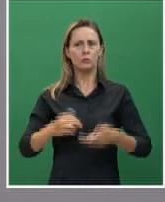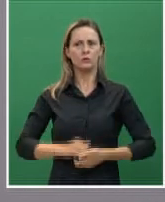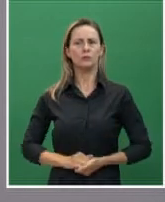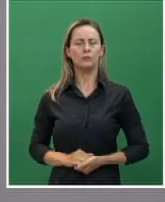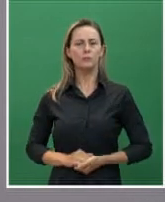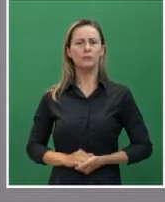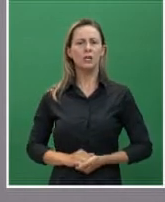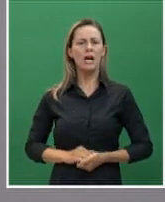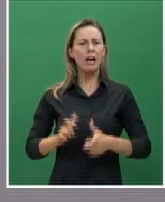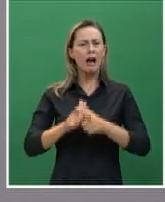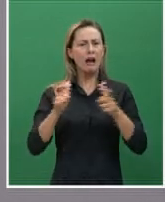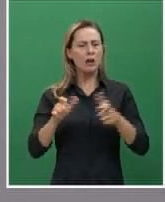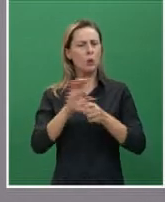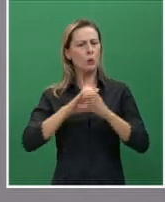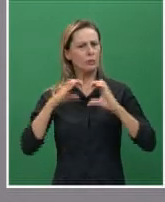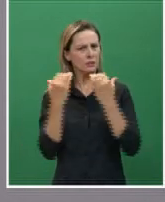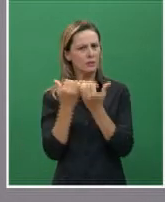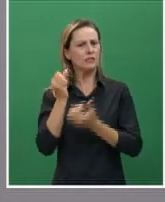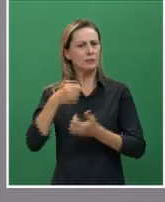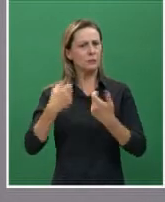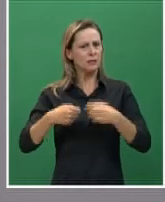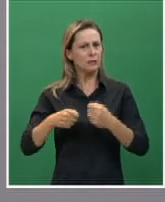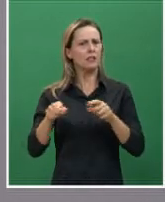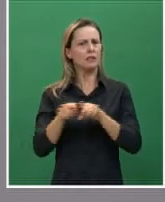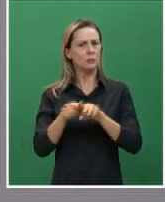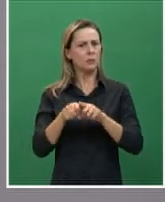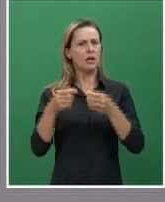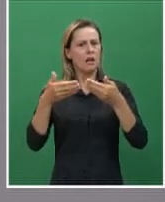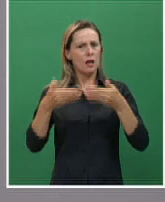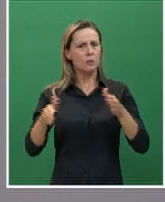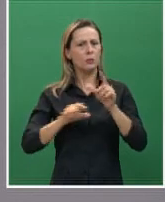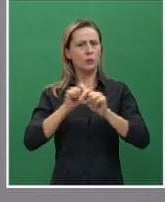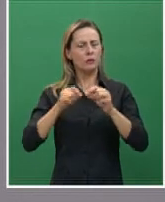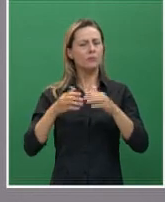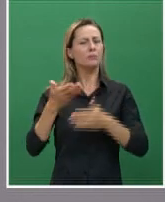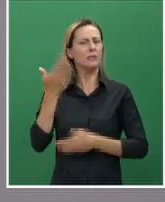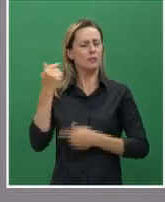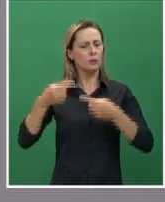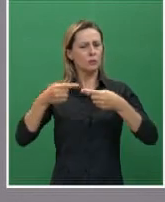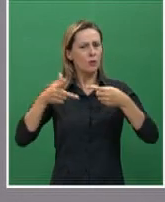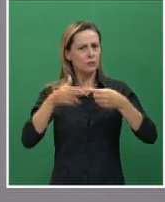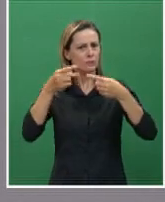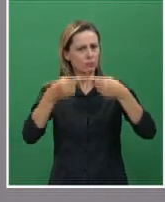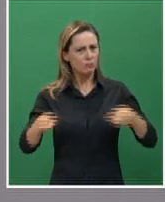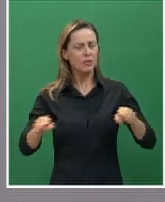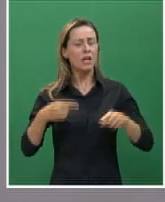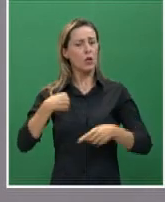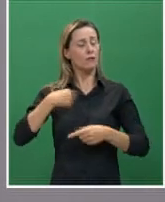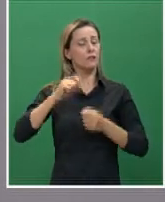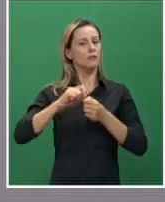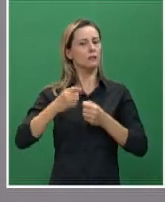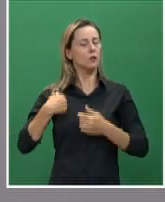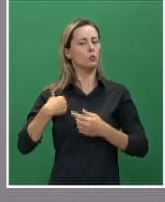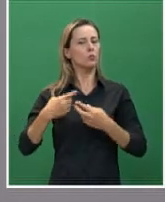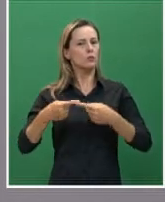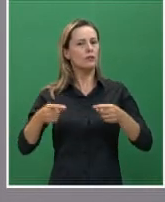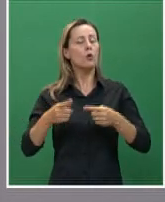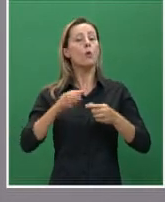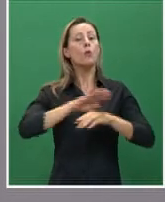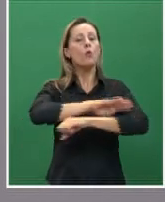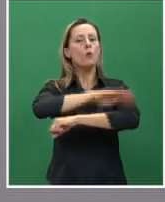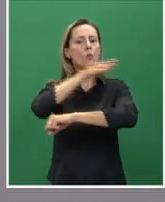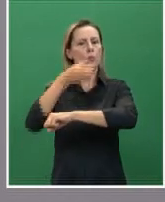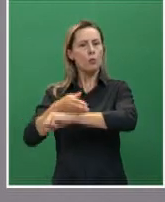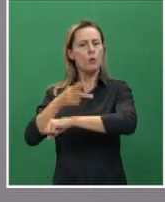daquela comunidade que também foi eu foi inaugurado foi dobrado por mim inclusive na linha fina no Morro da Pedreira